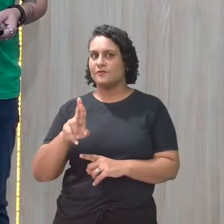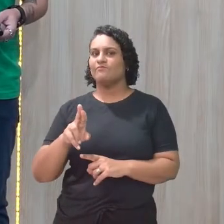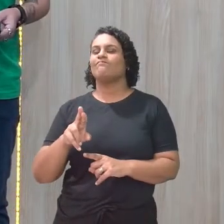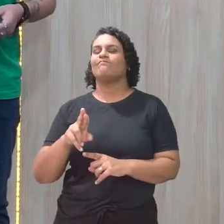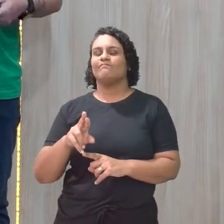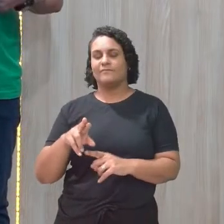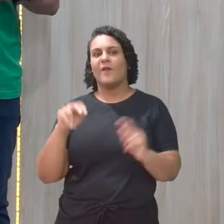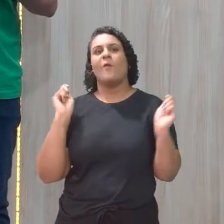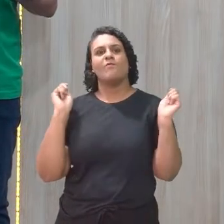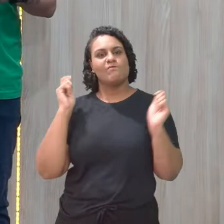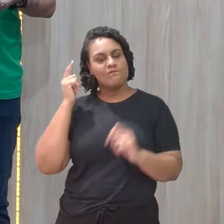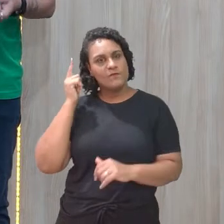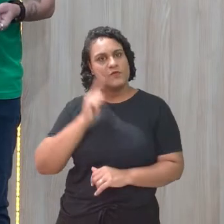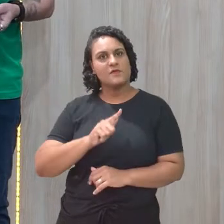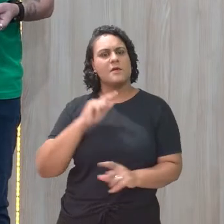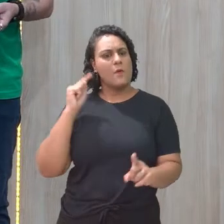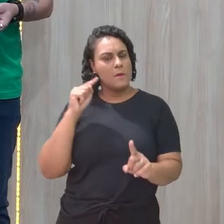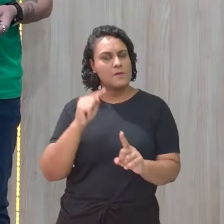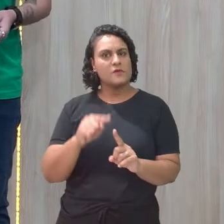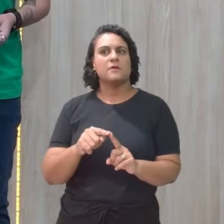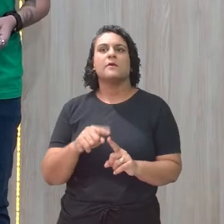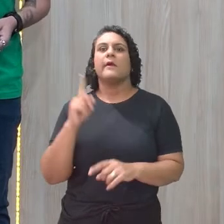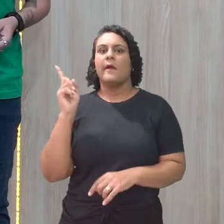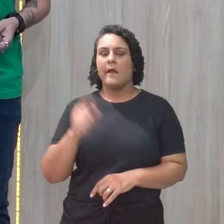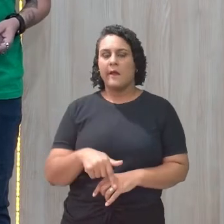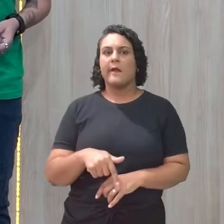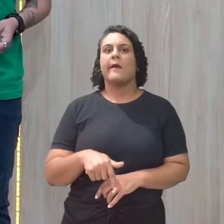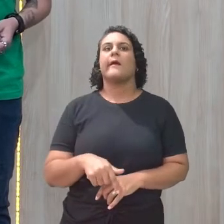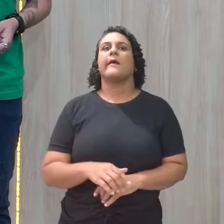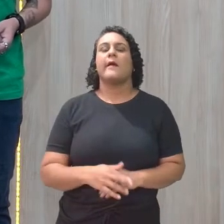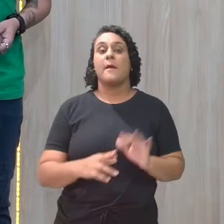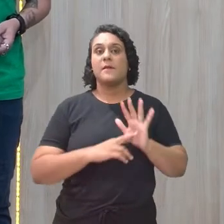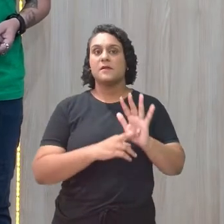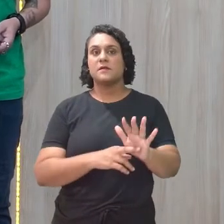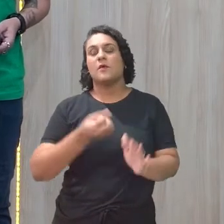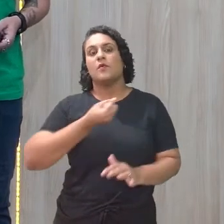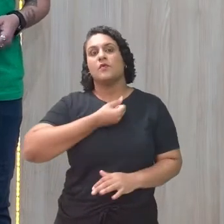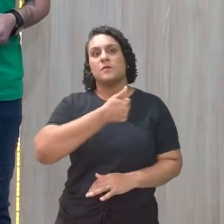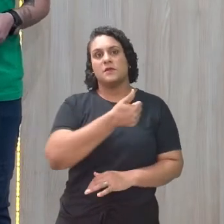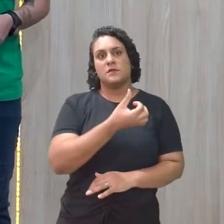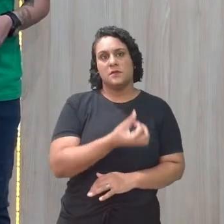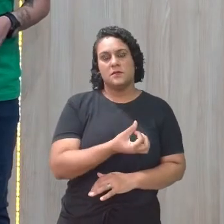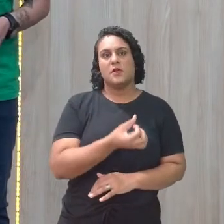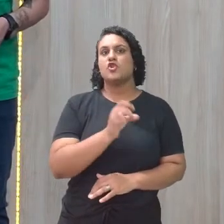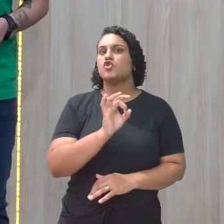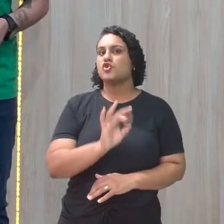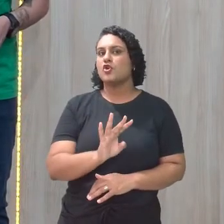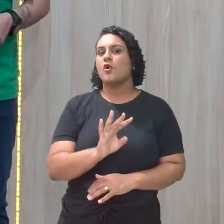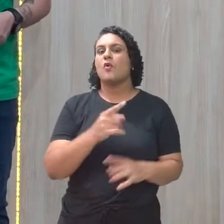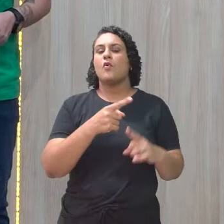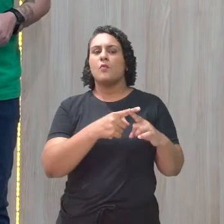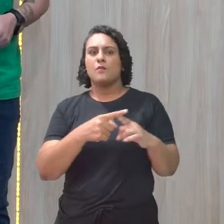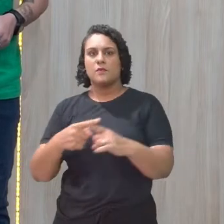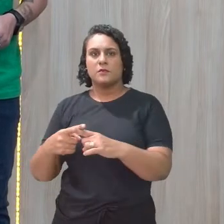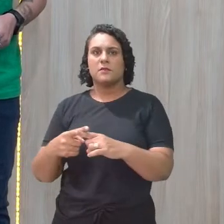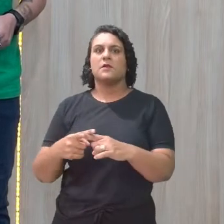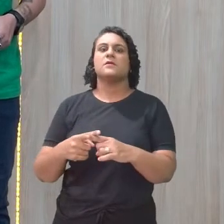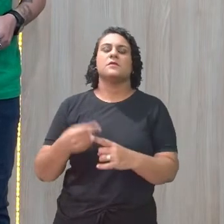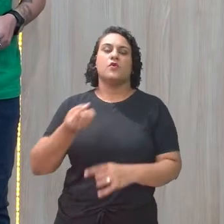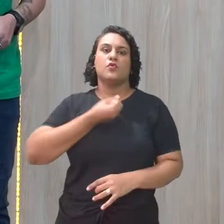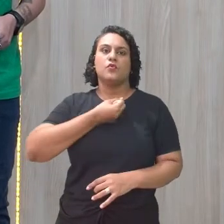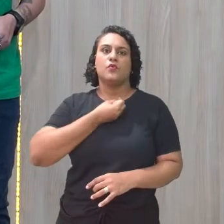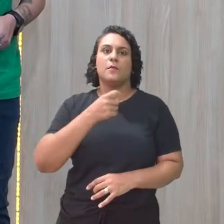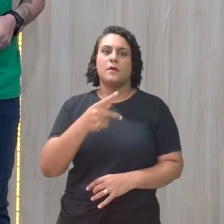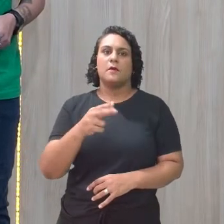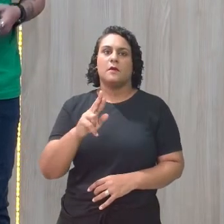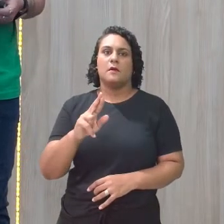que eu queria, que era escrever o número 16 com uma multiplicação de números primos, tá certo? Eu gosto de